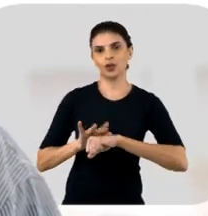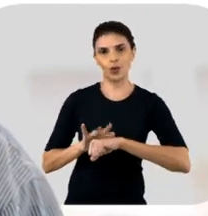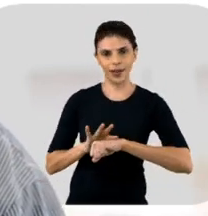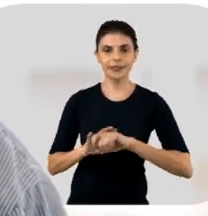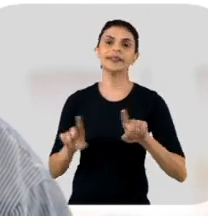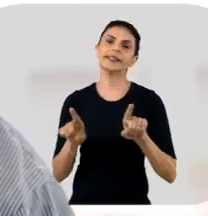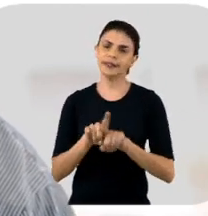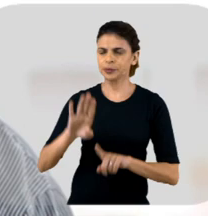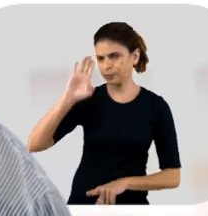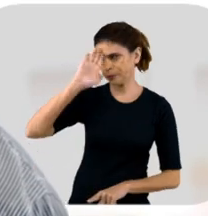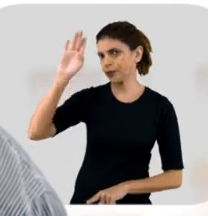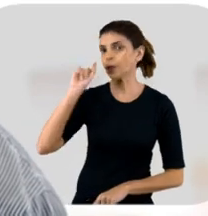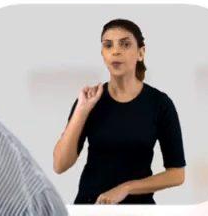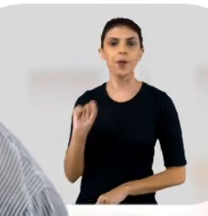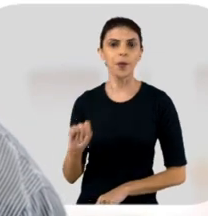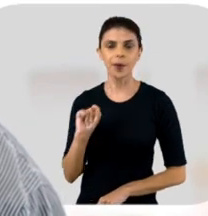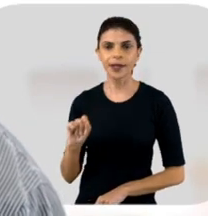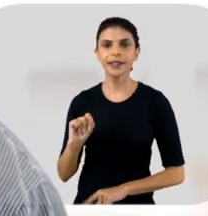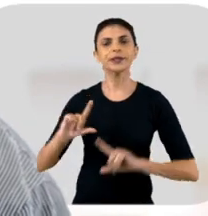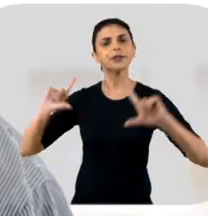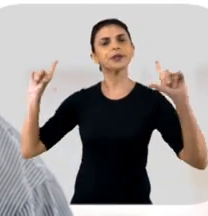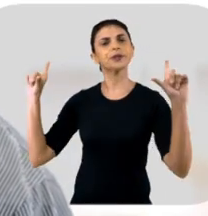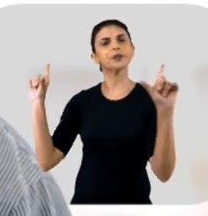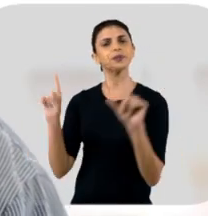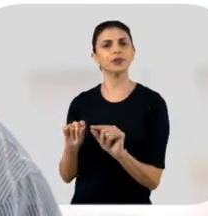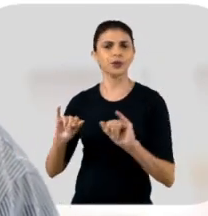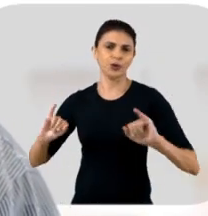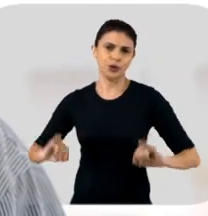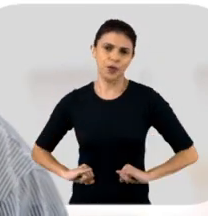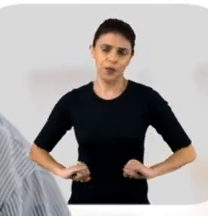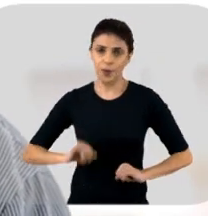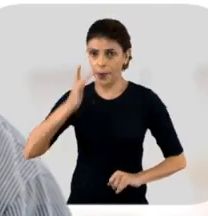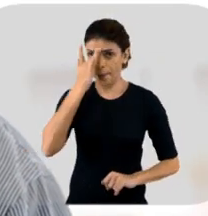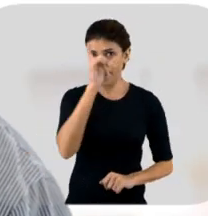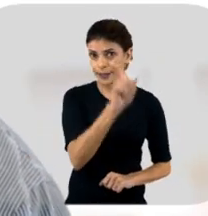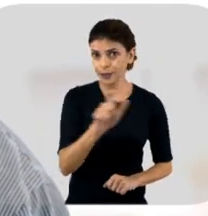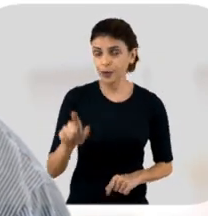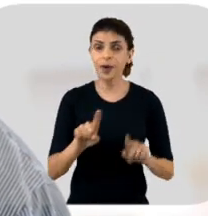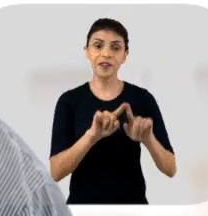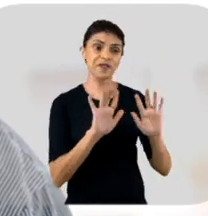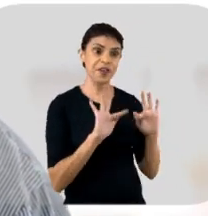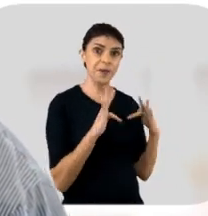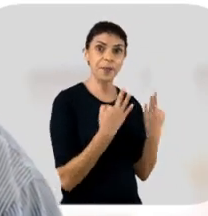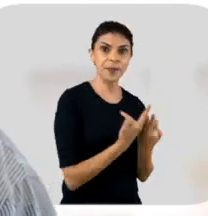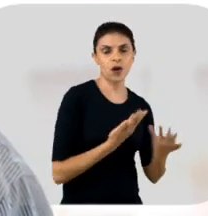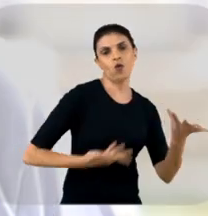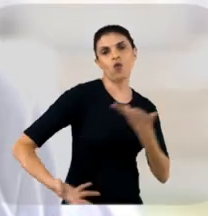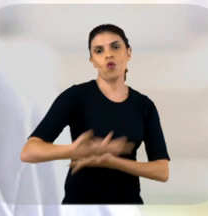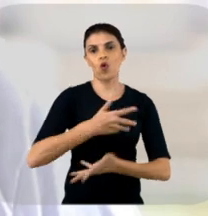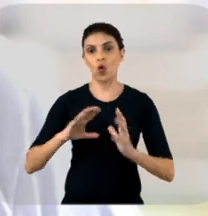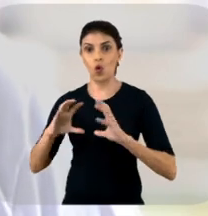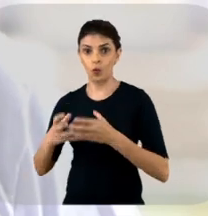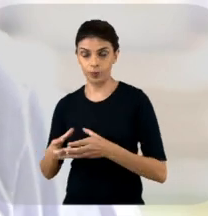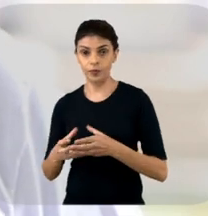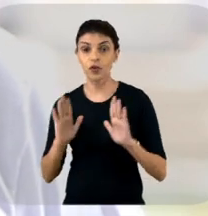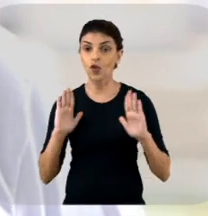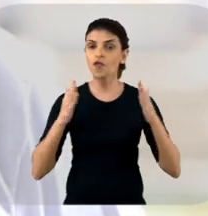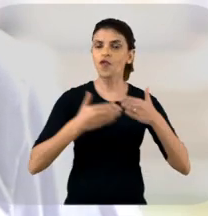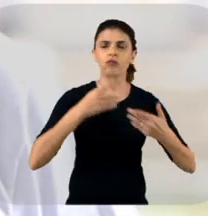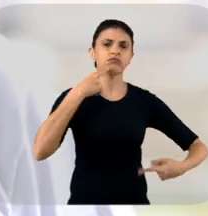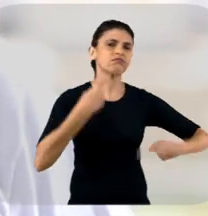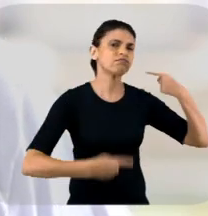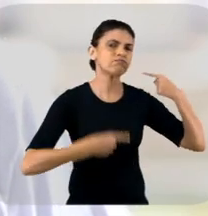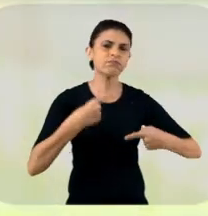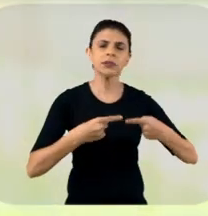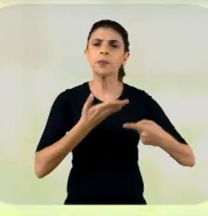e, principalmente, diminuir o nosso sofrimento de nossas famílias e comunidades. No fórum, debatemos